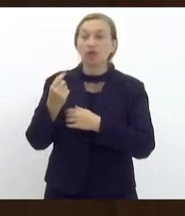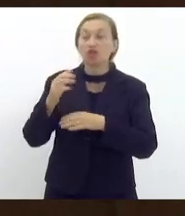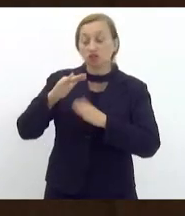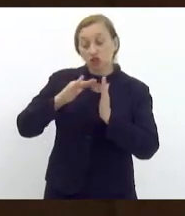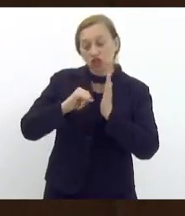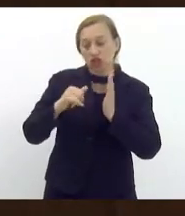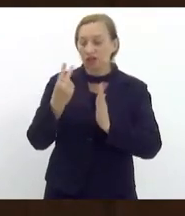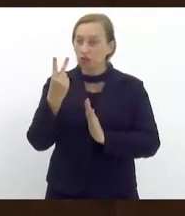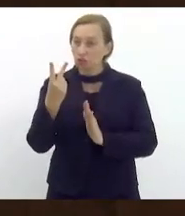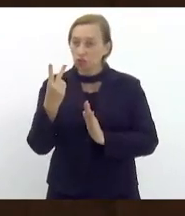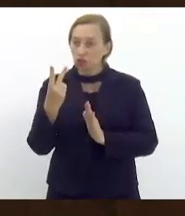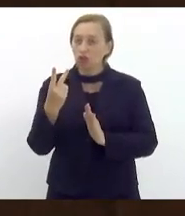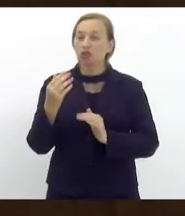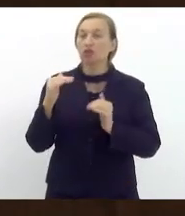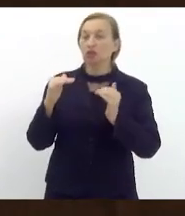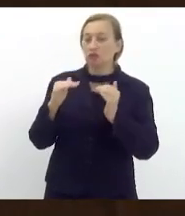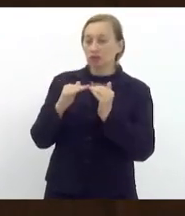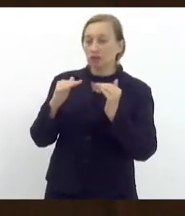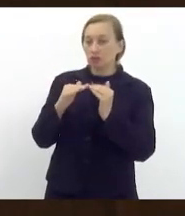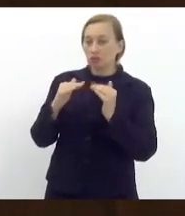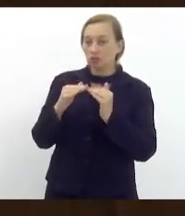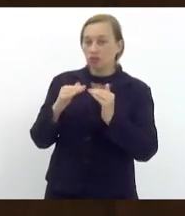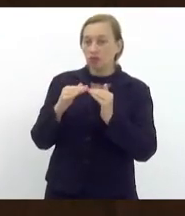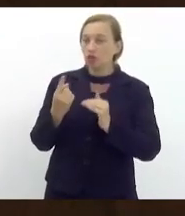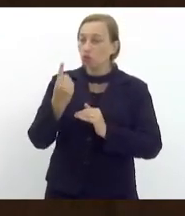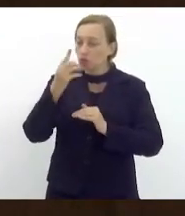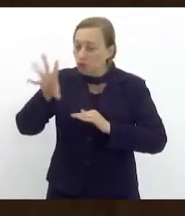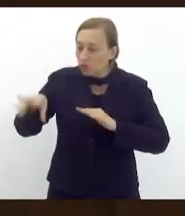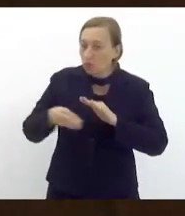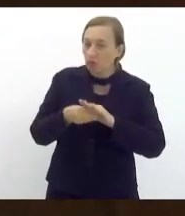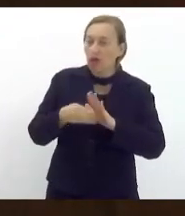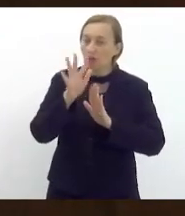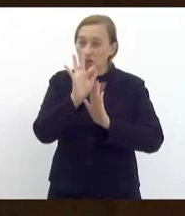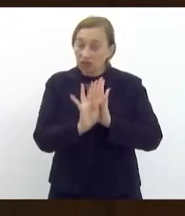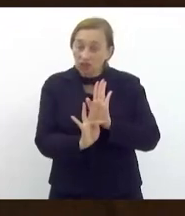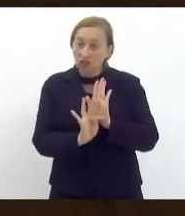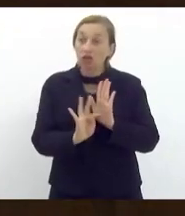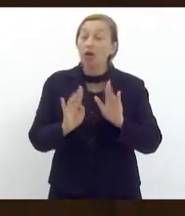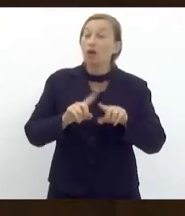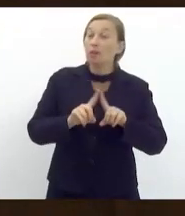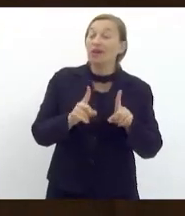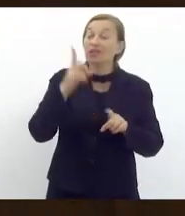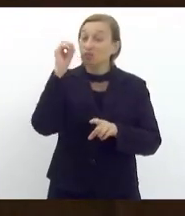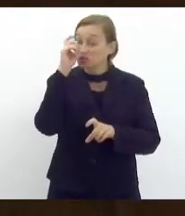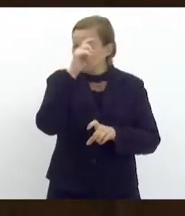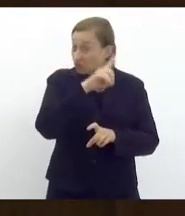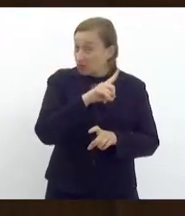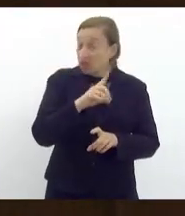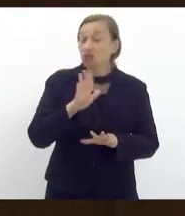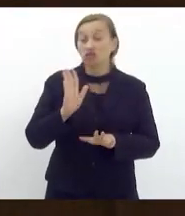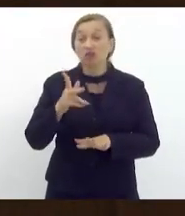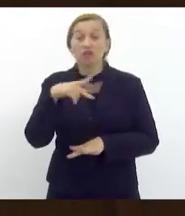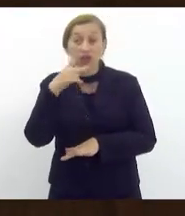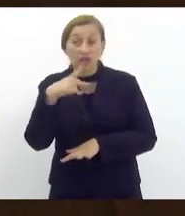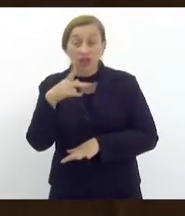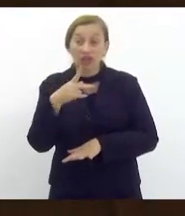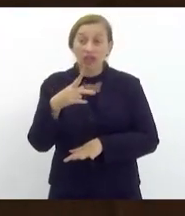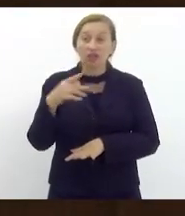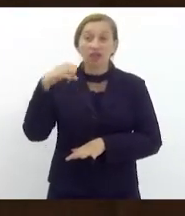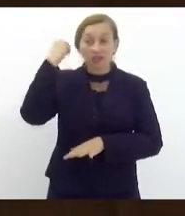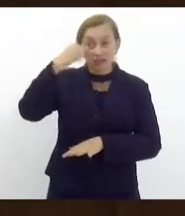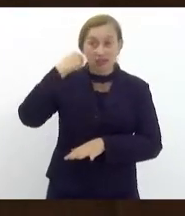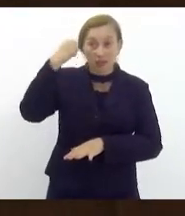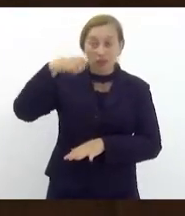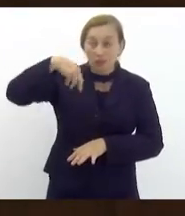duas e o deputado concordem incorporar um mal texto Agora nós estamos com dificuldade eu falei com o nosso Senador